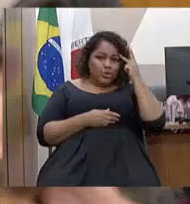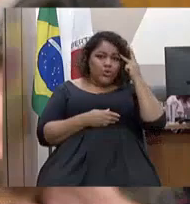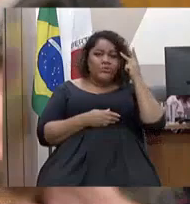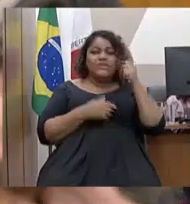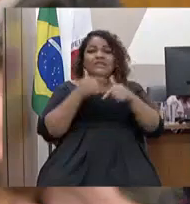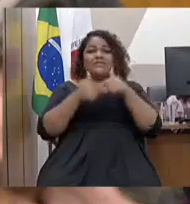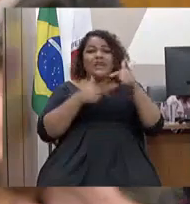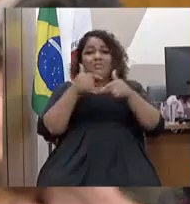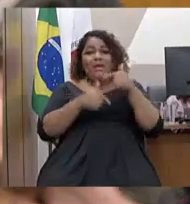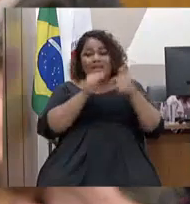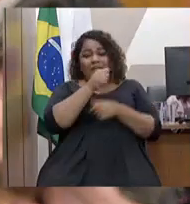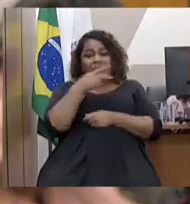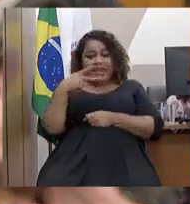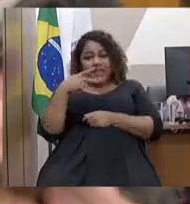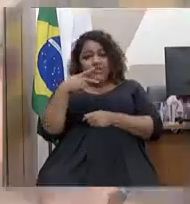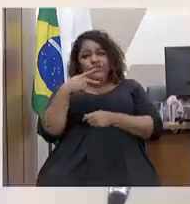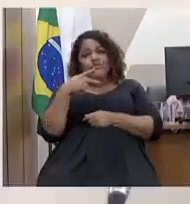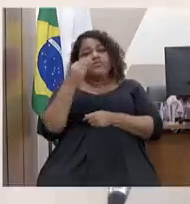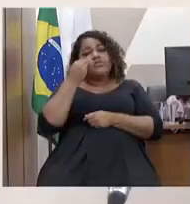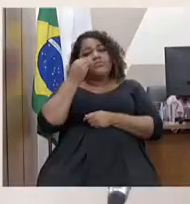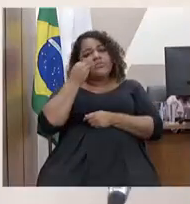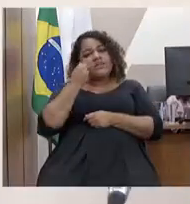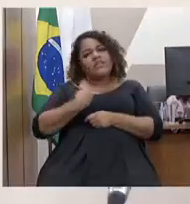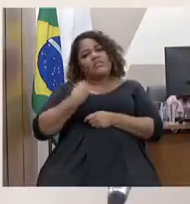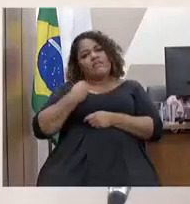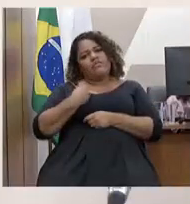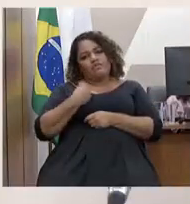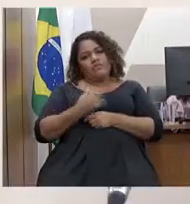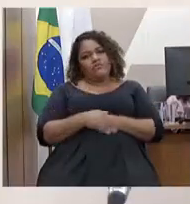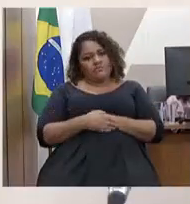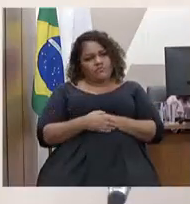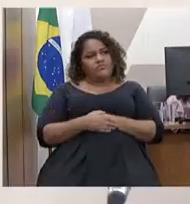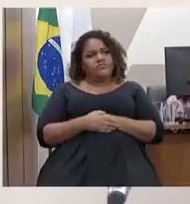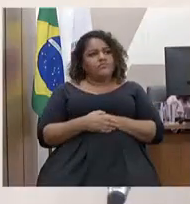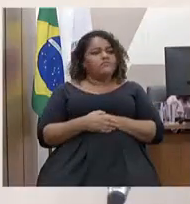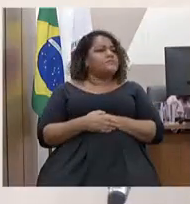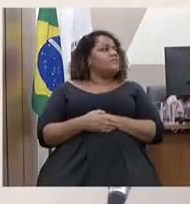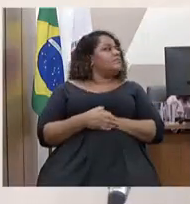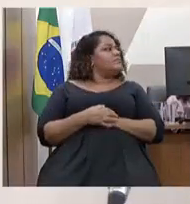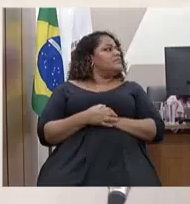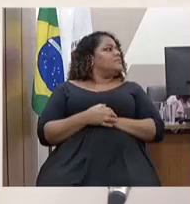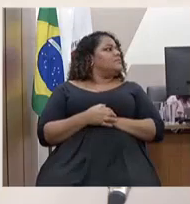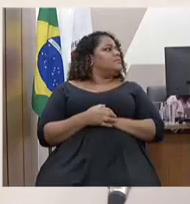com salários Miseráveis para isso obrigado Marreta próximo companheira